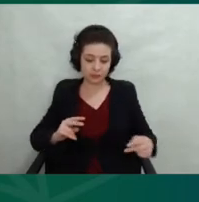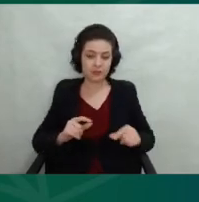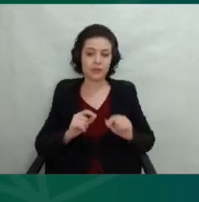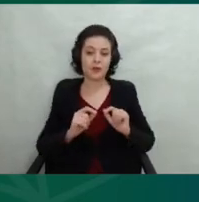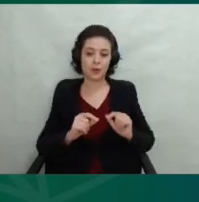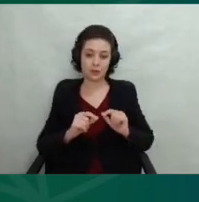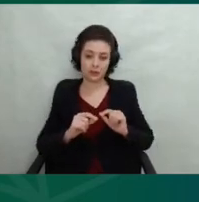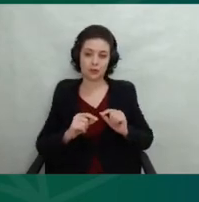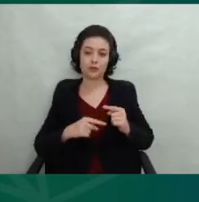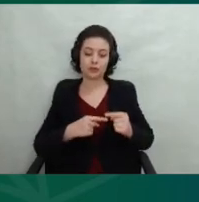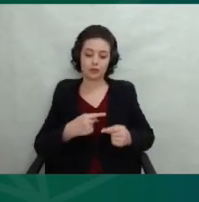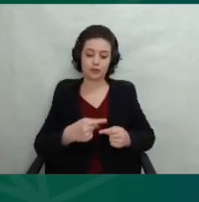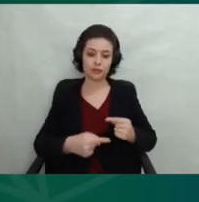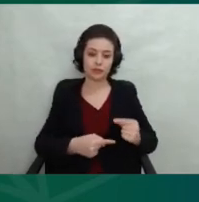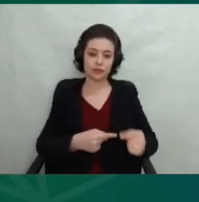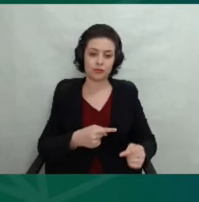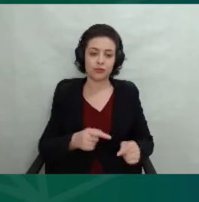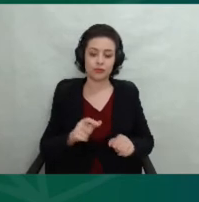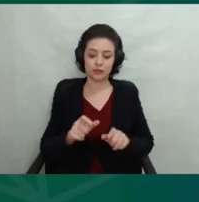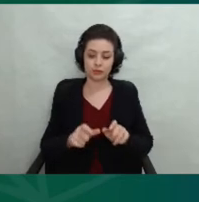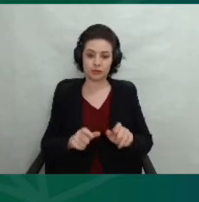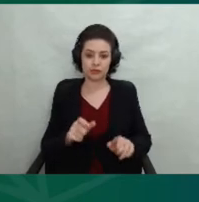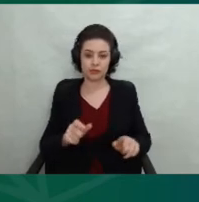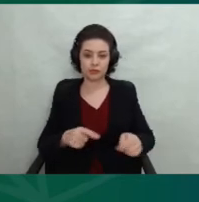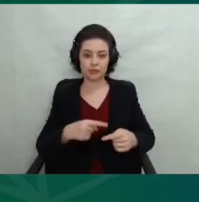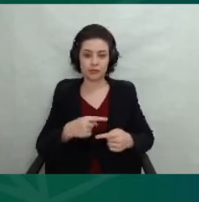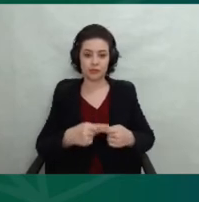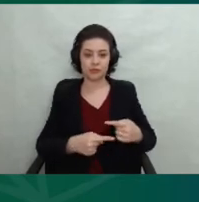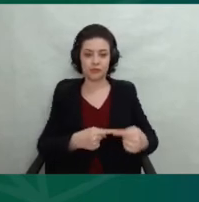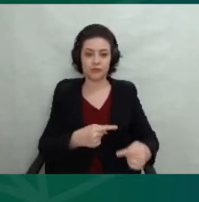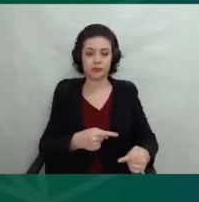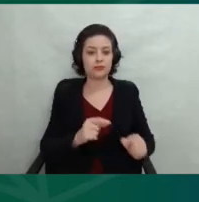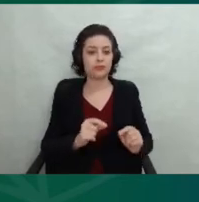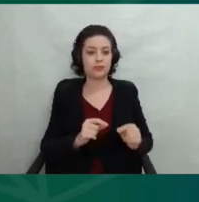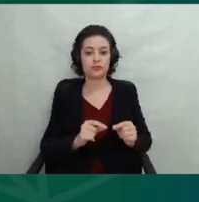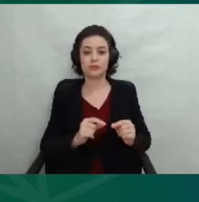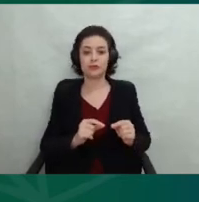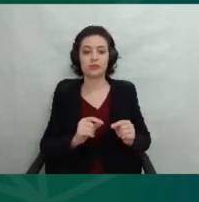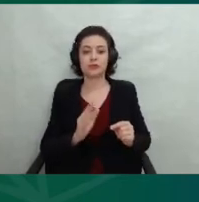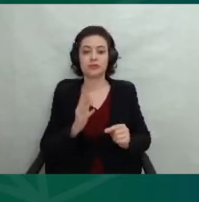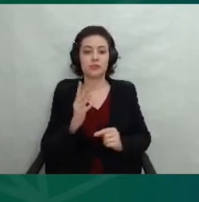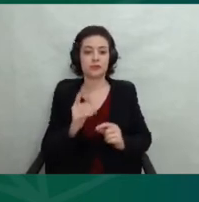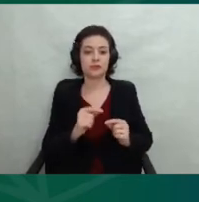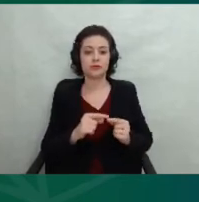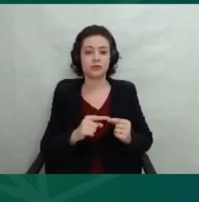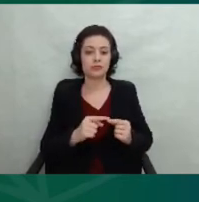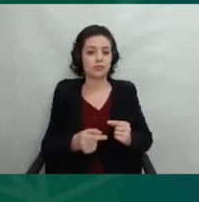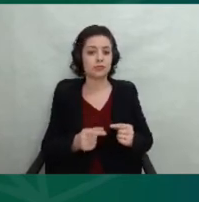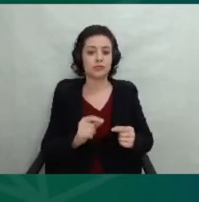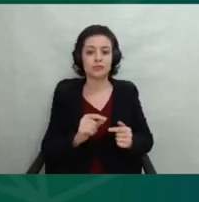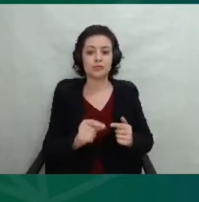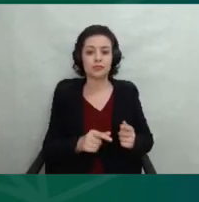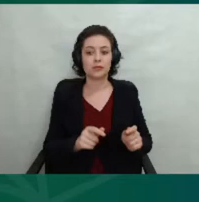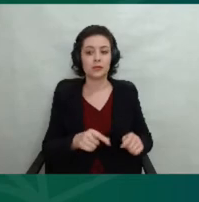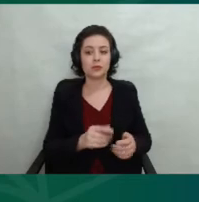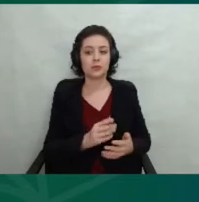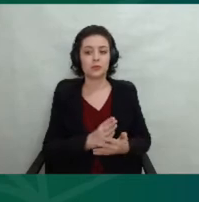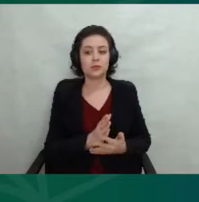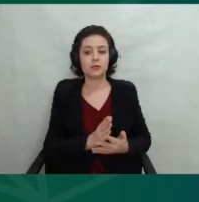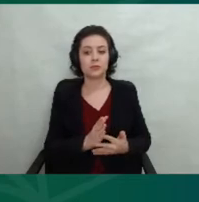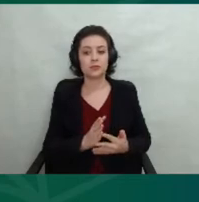do indivíduo exposto e quais as possíveis consequências desses efeitos para